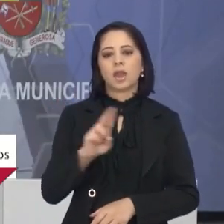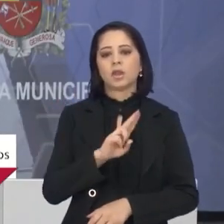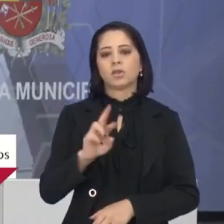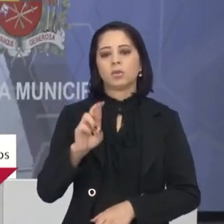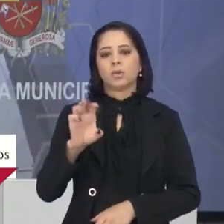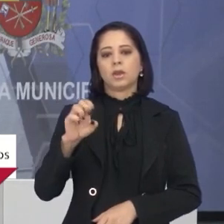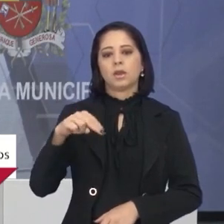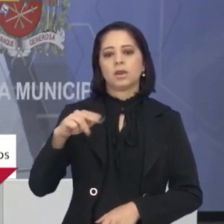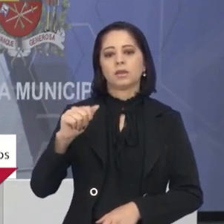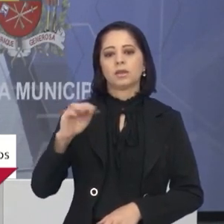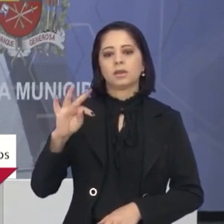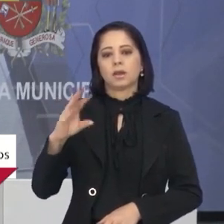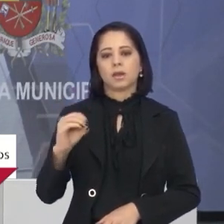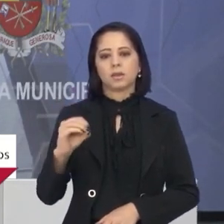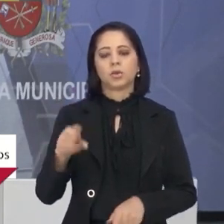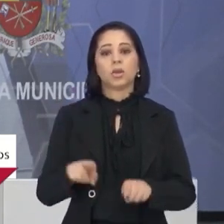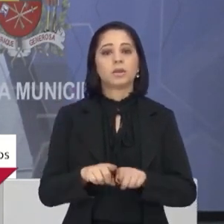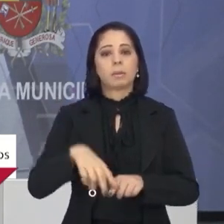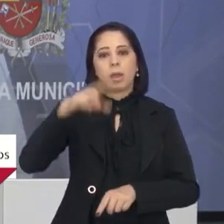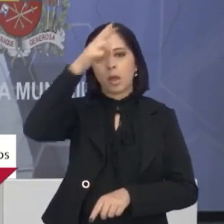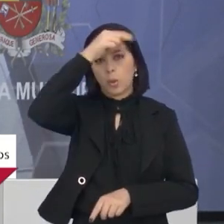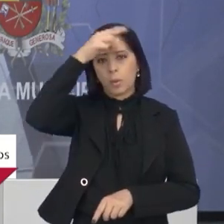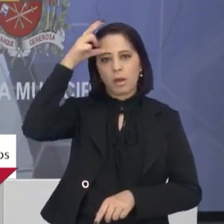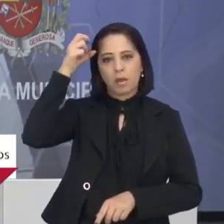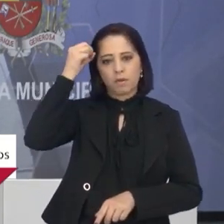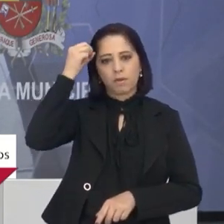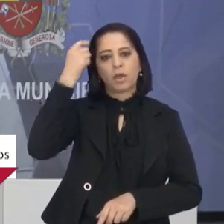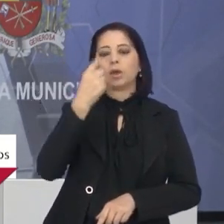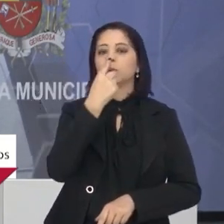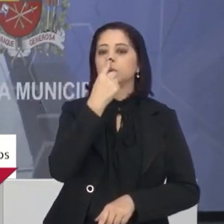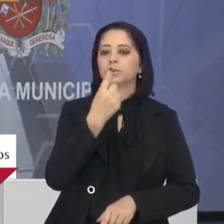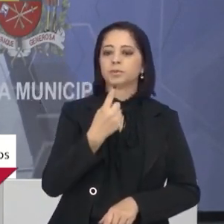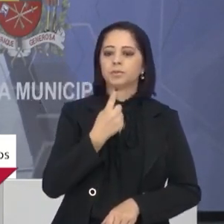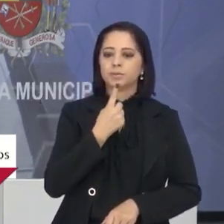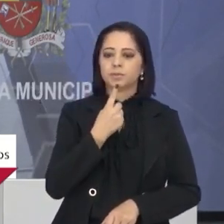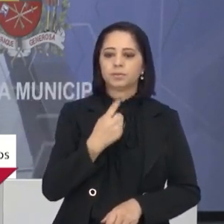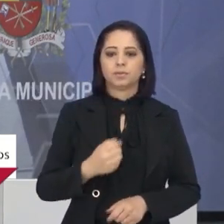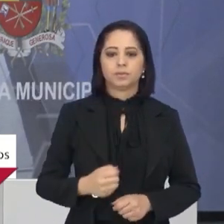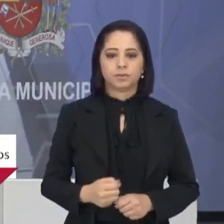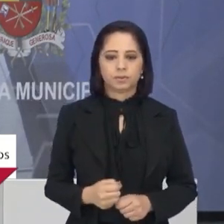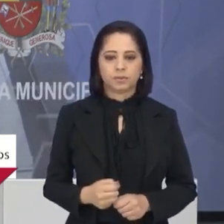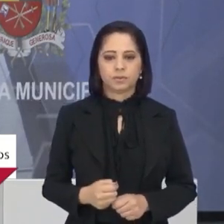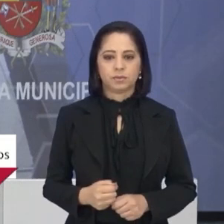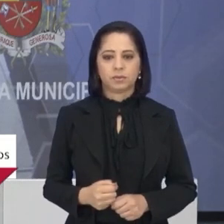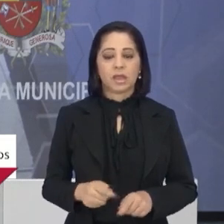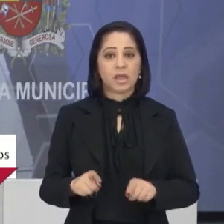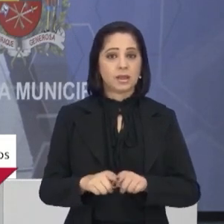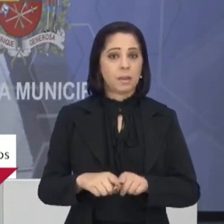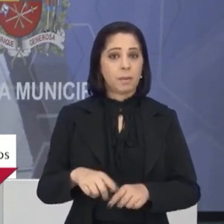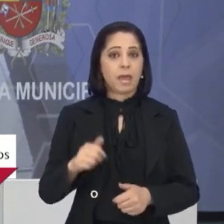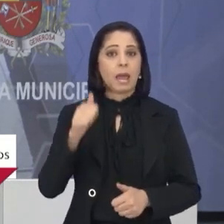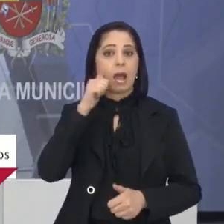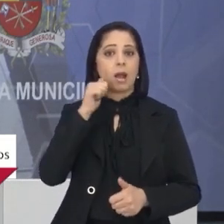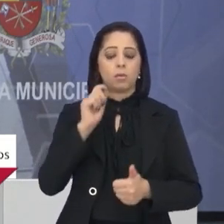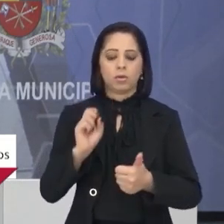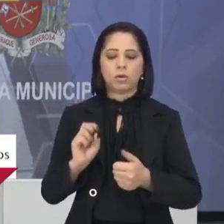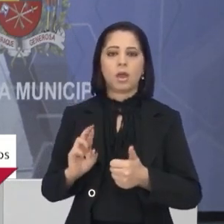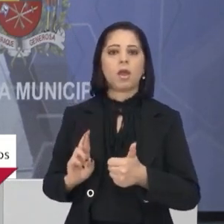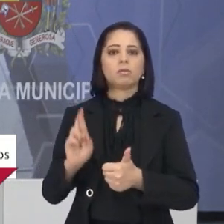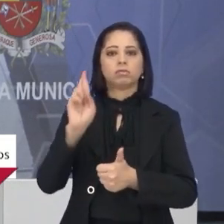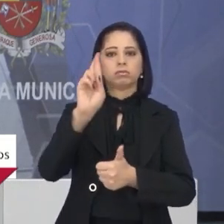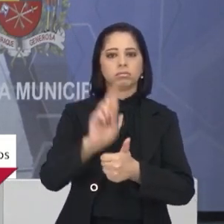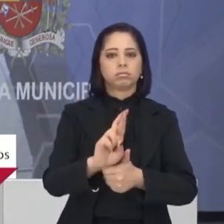eh Excelentíssimo Senhor prefeito do município Deão José dos Campos Anderson Farias Ferreira excelentíssima senhora procuradora Geral do Ministério